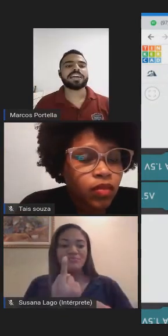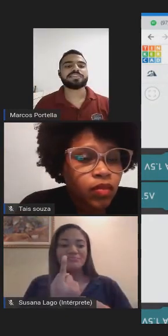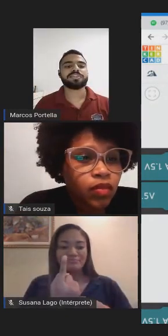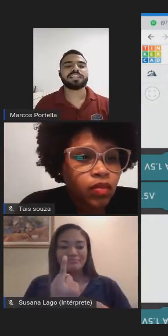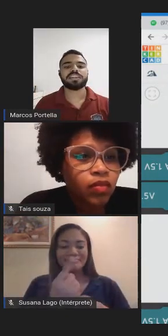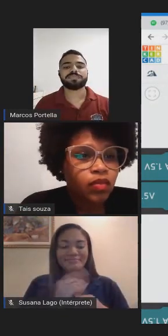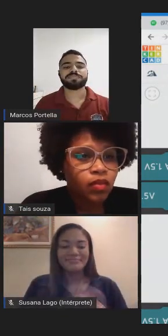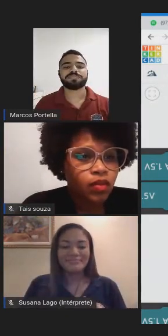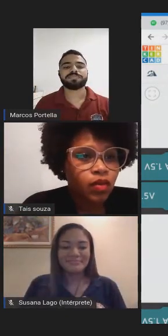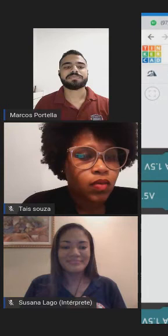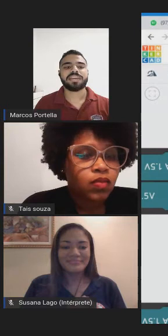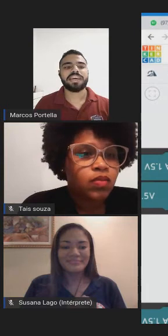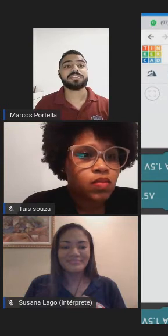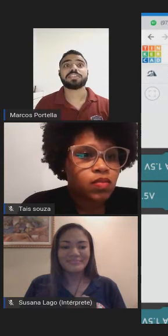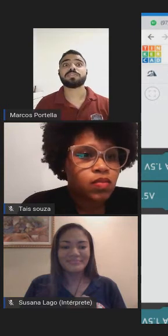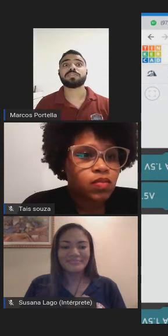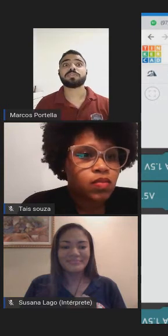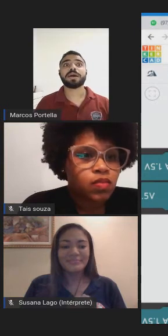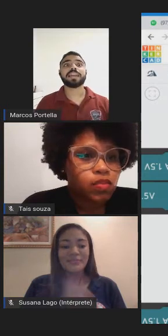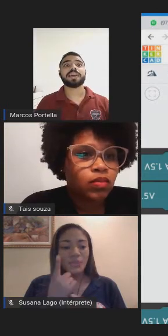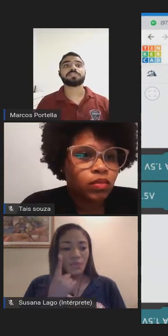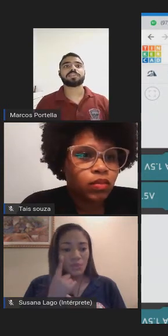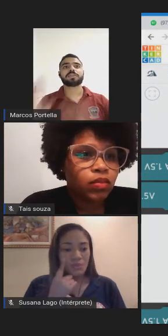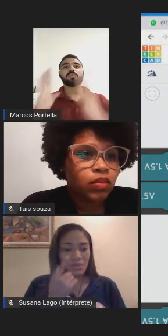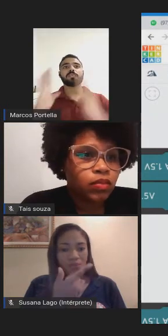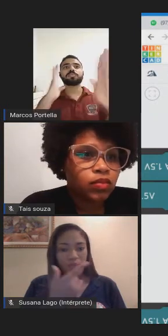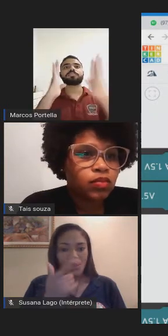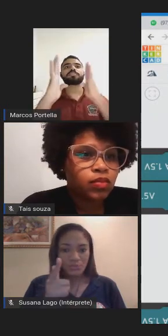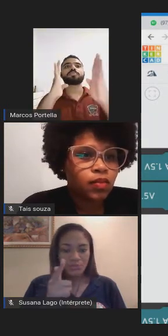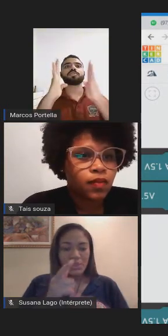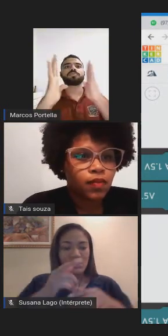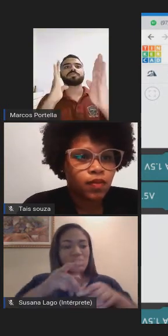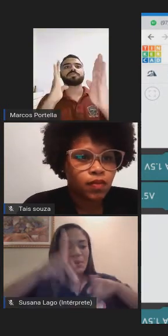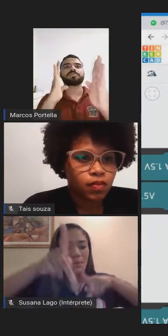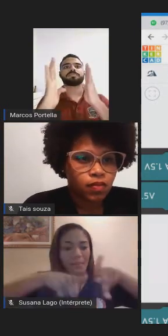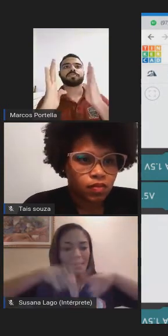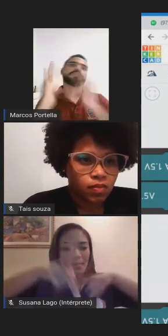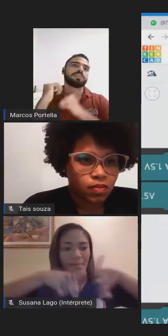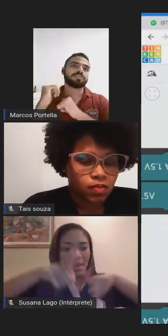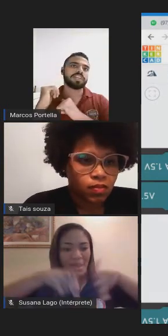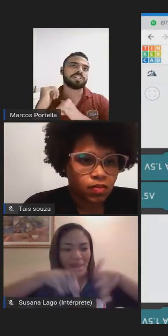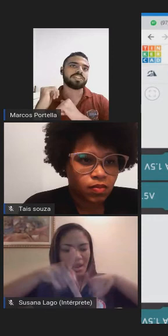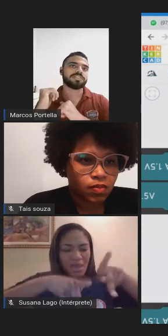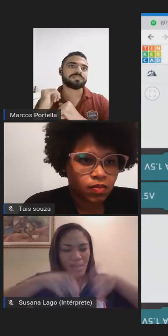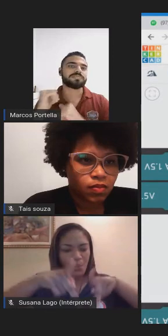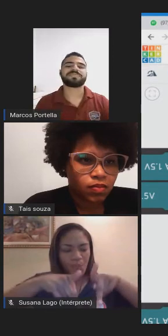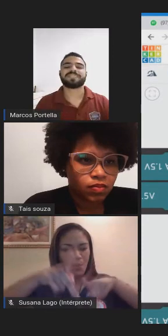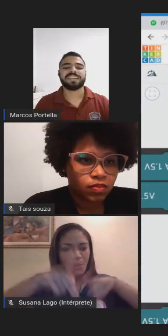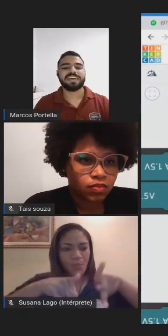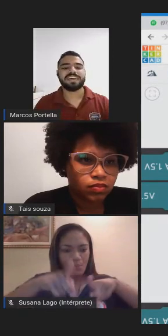Agora, esses dois aqui. Esses aqui estão em paralelos, ou seja, estão um de frente para o outro. Como eu falei no outro